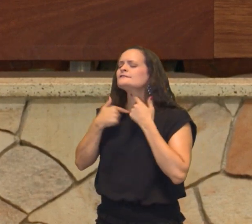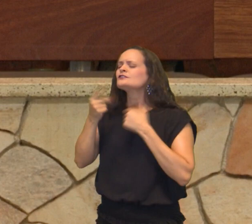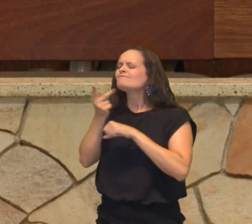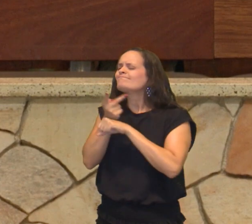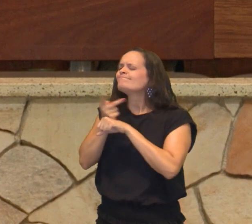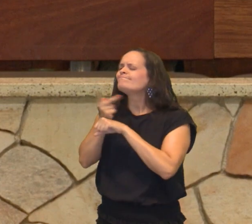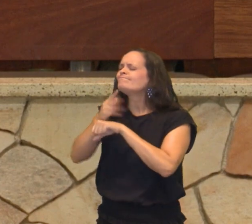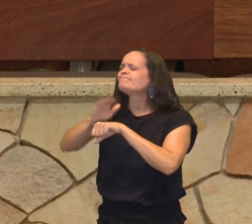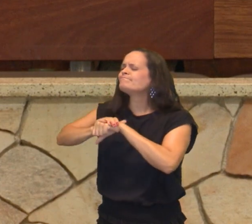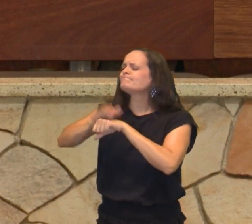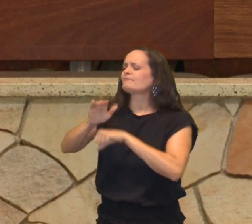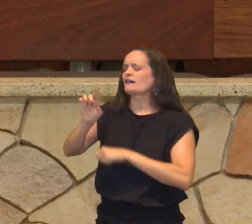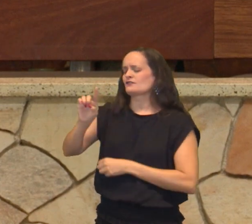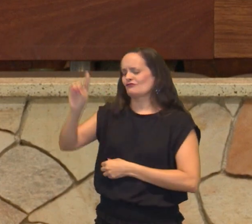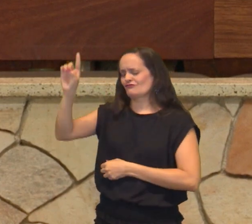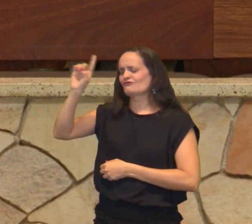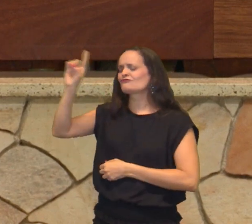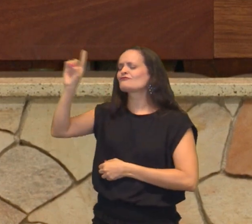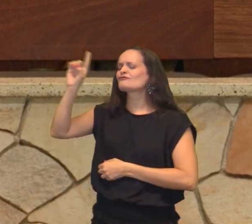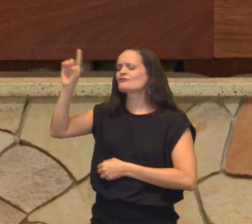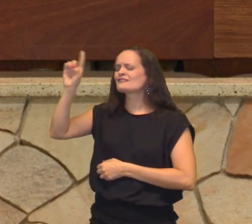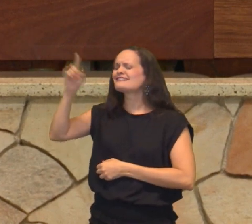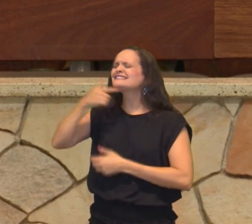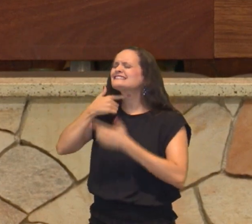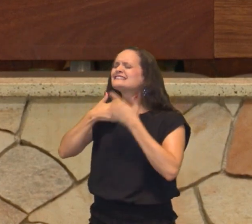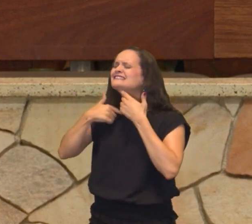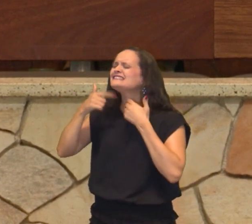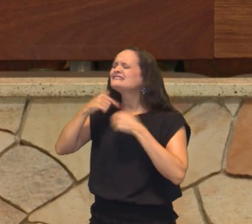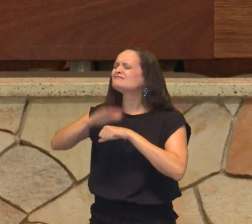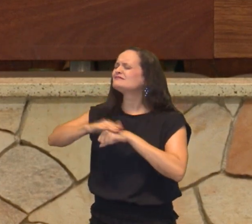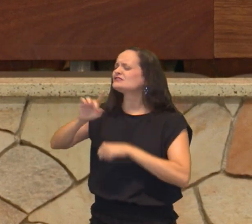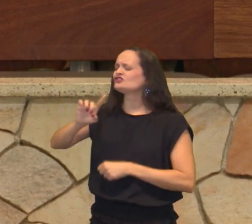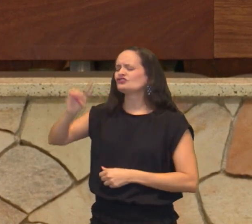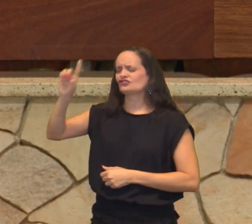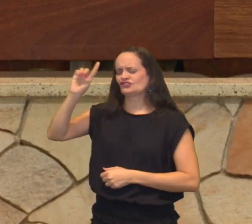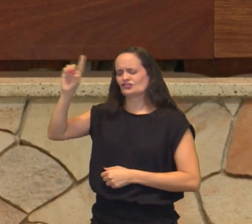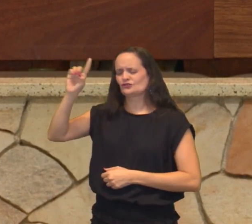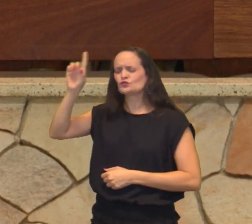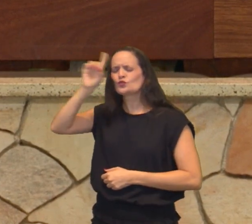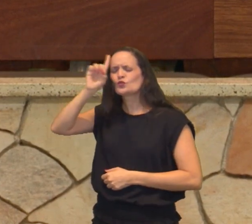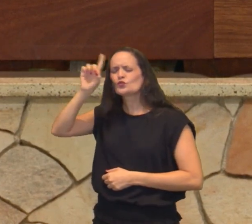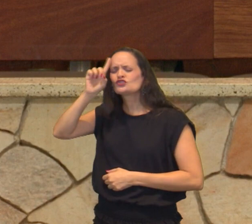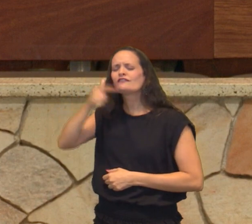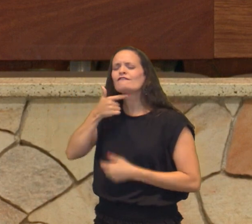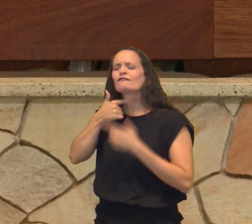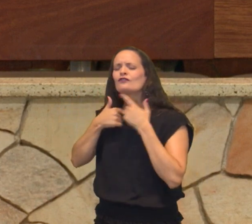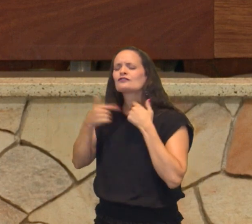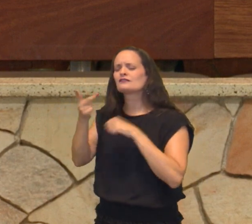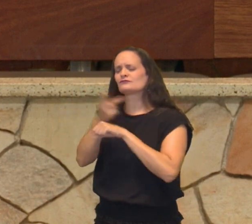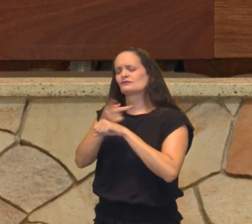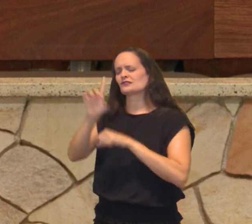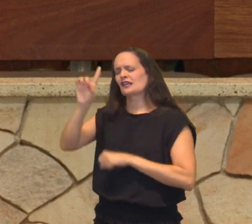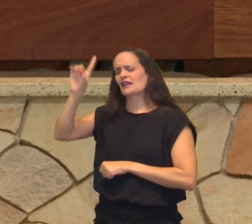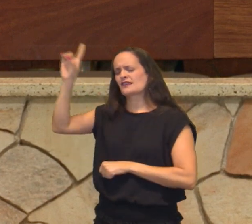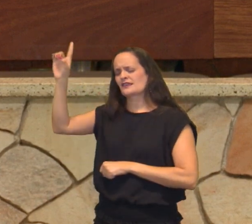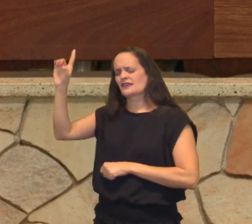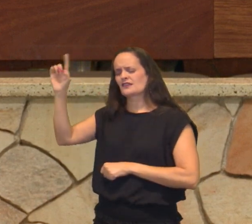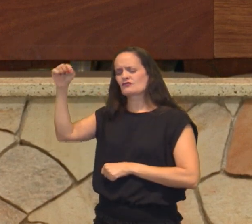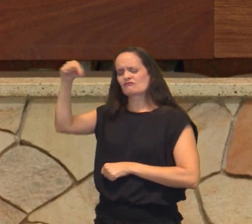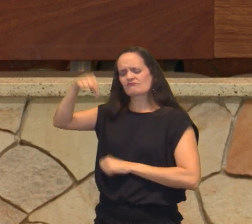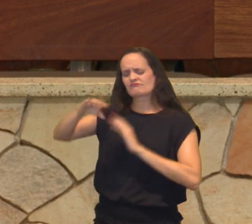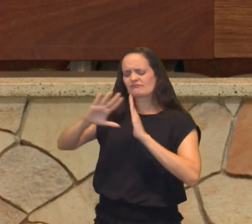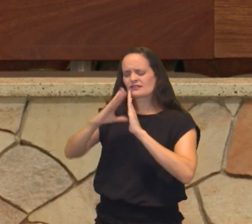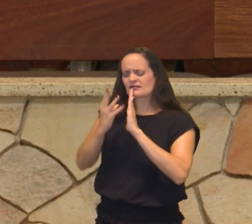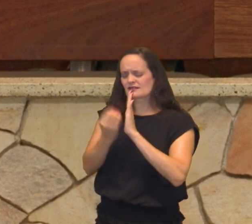presença, Deus, tendo anseio de estar na Tua casa diariamente, para buscar a Tua